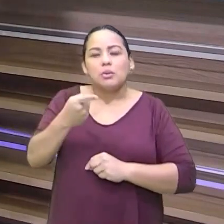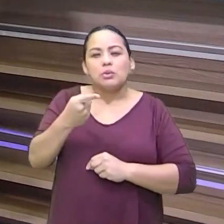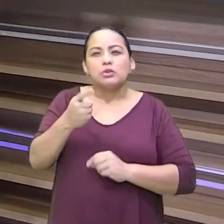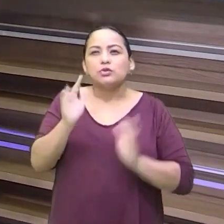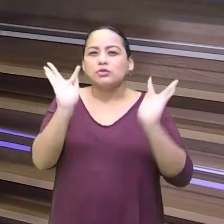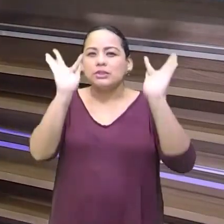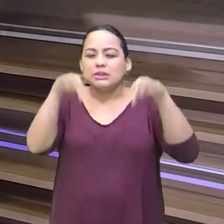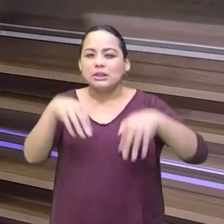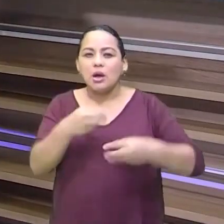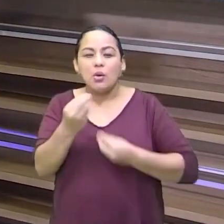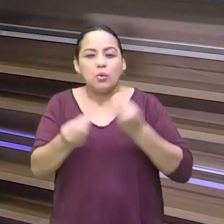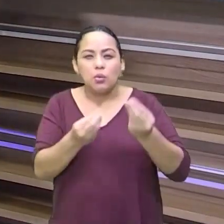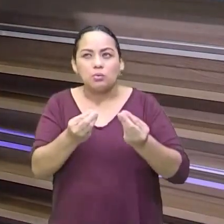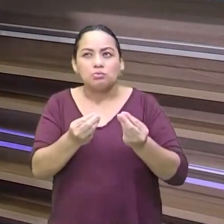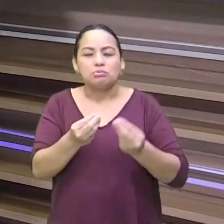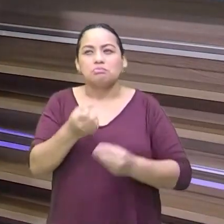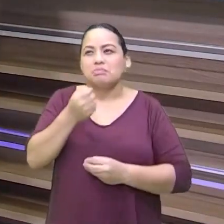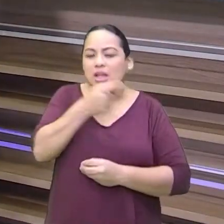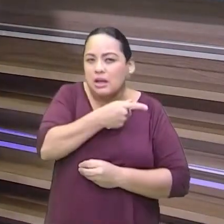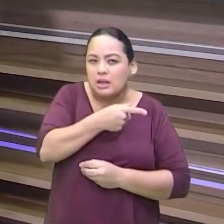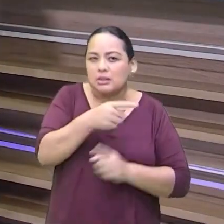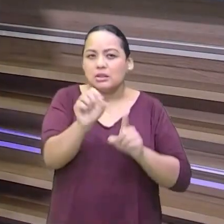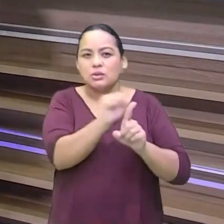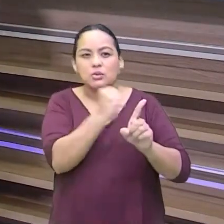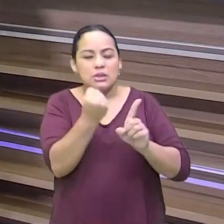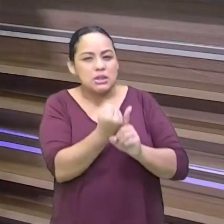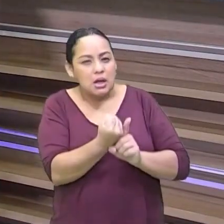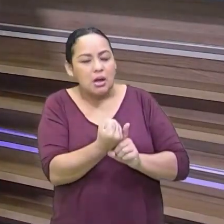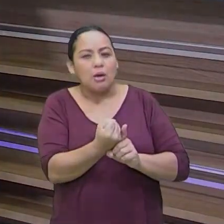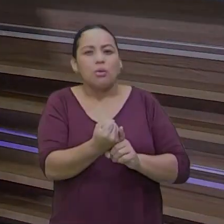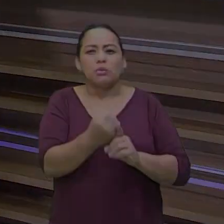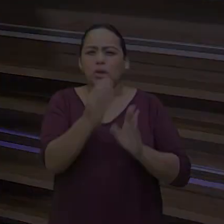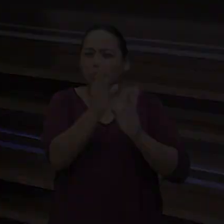seja ela humorística ou social ou não. Que legal, não é?